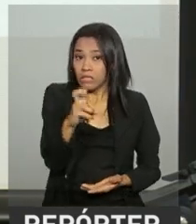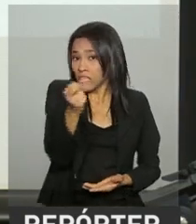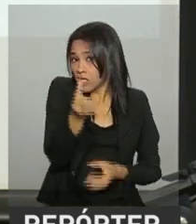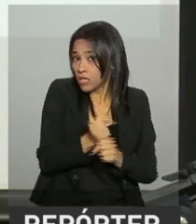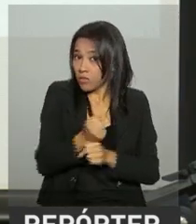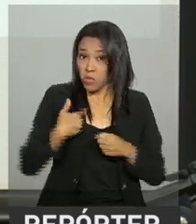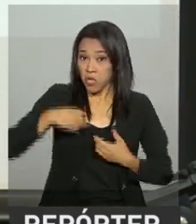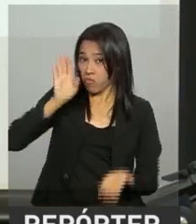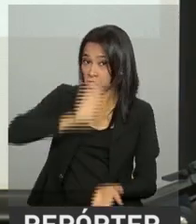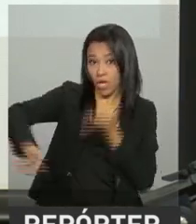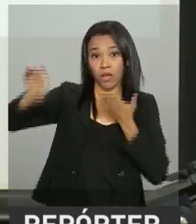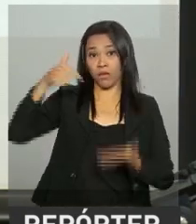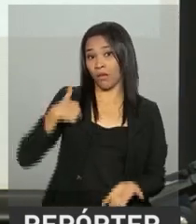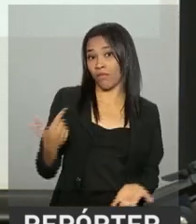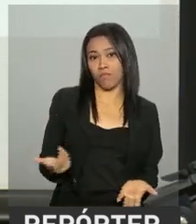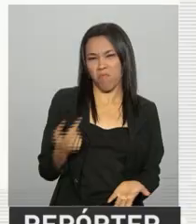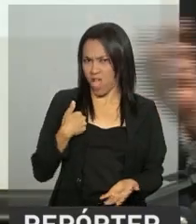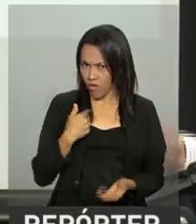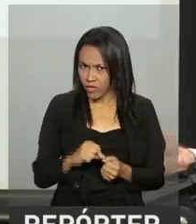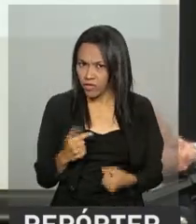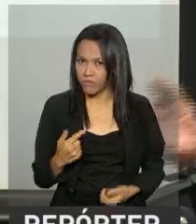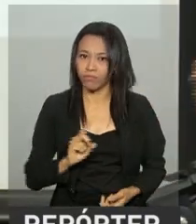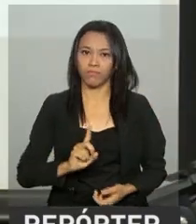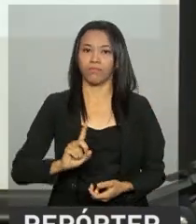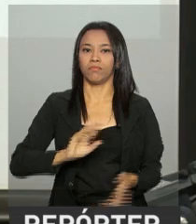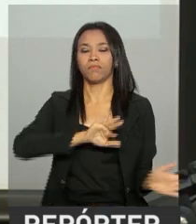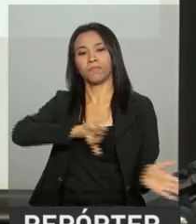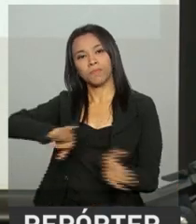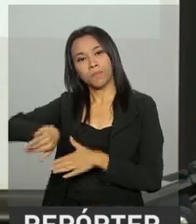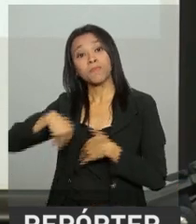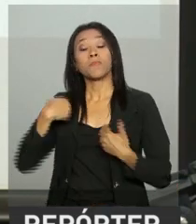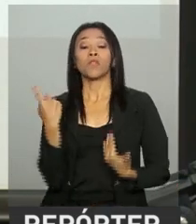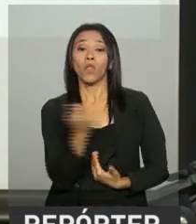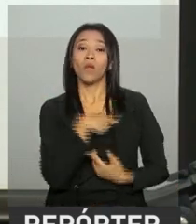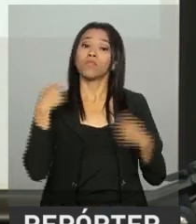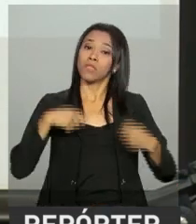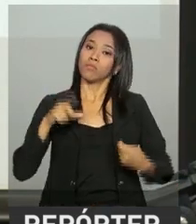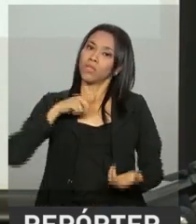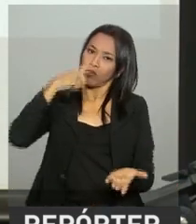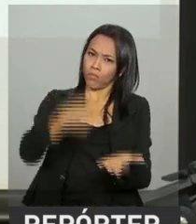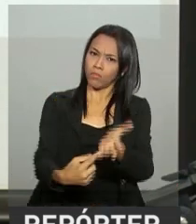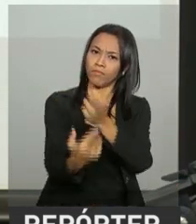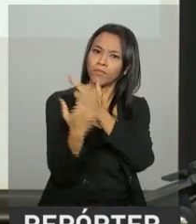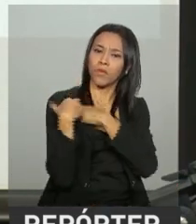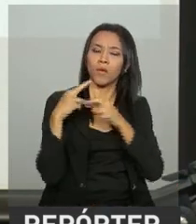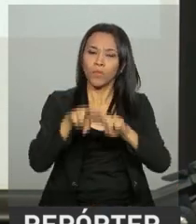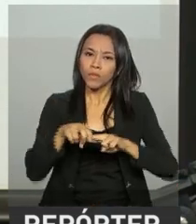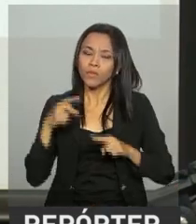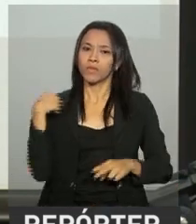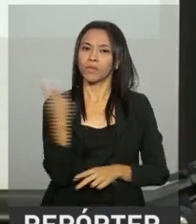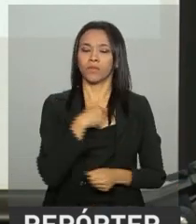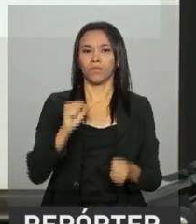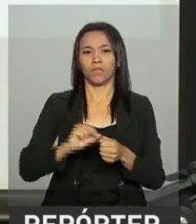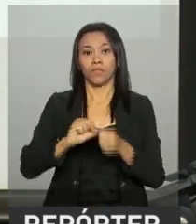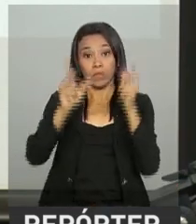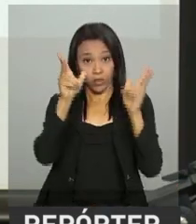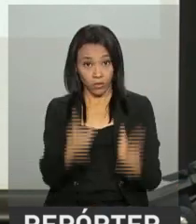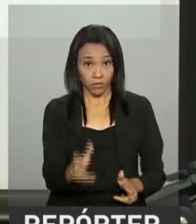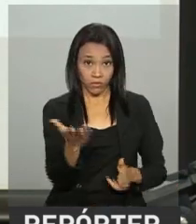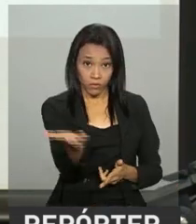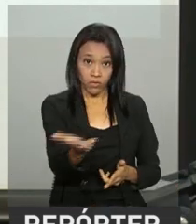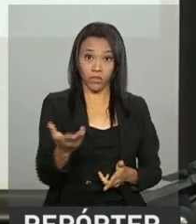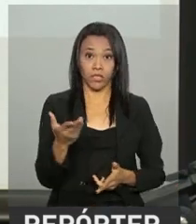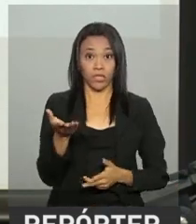não estarei mais no poder. Mas não farei isso. Nós queremos ser responsáveis. Por isso nós fazemos o que fizemos hoje para